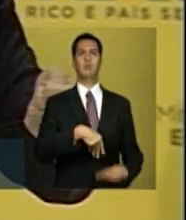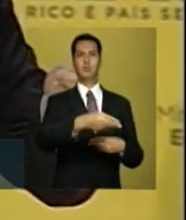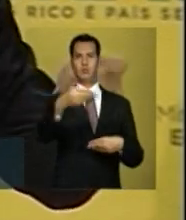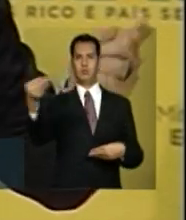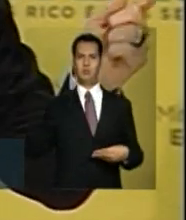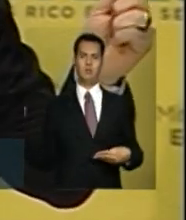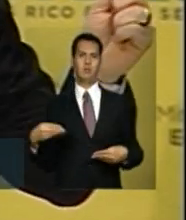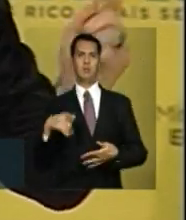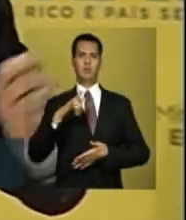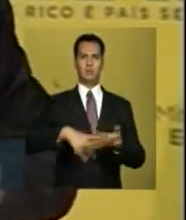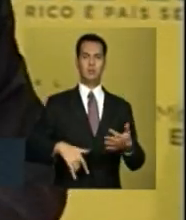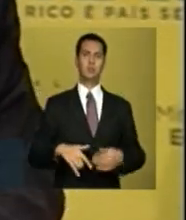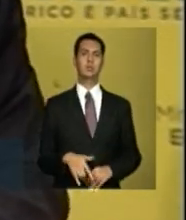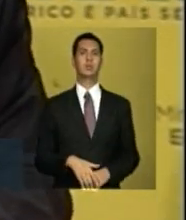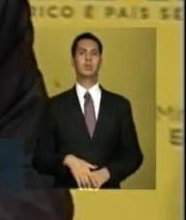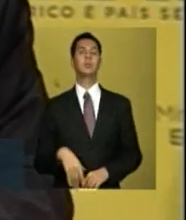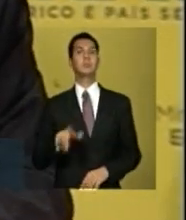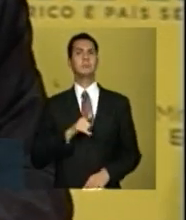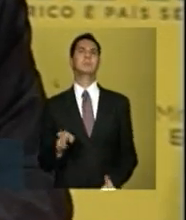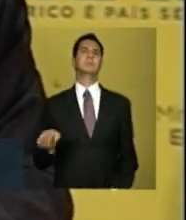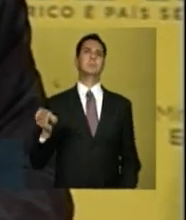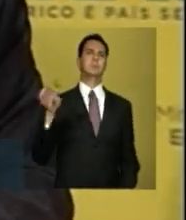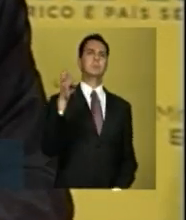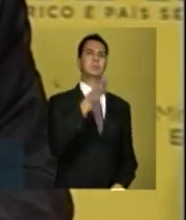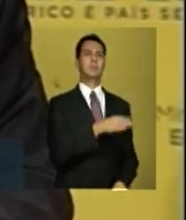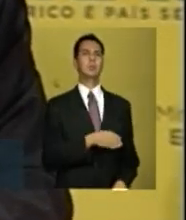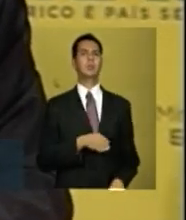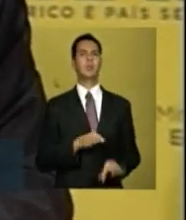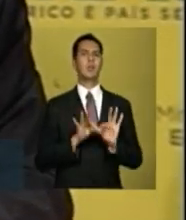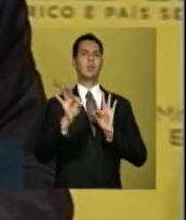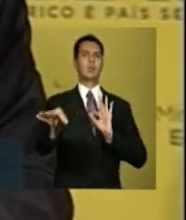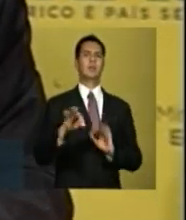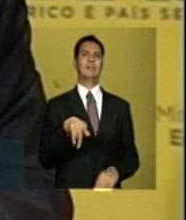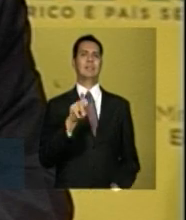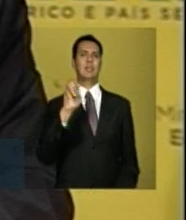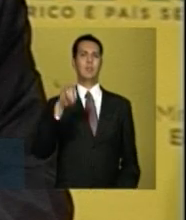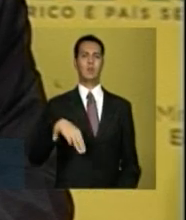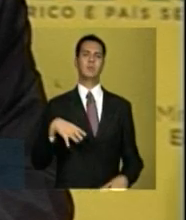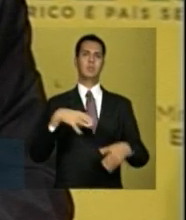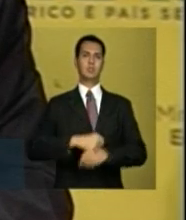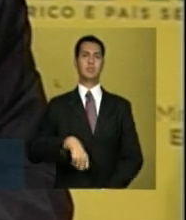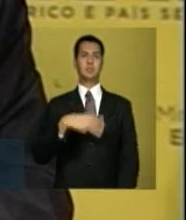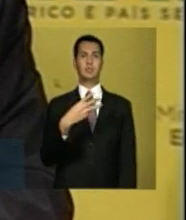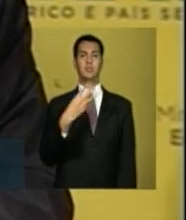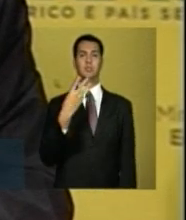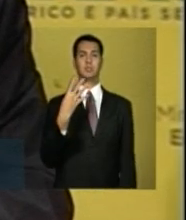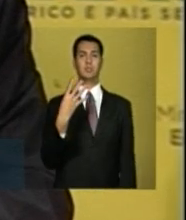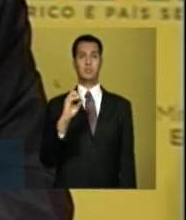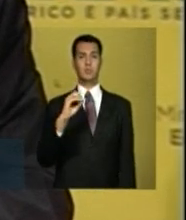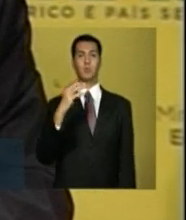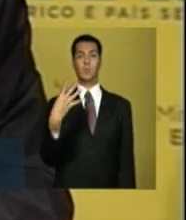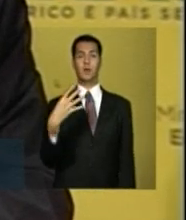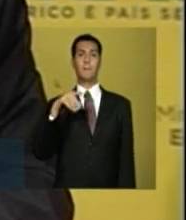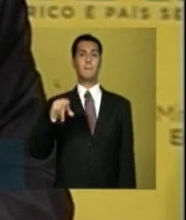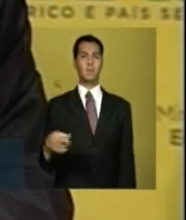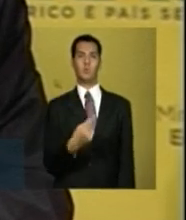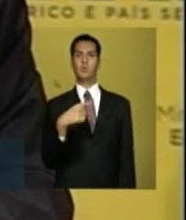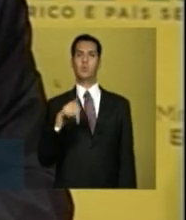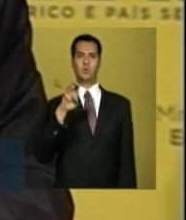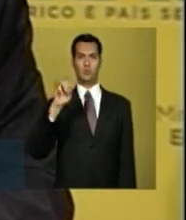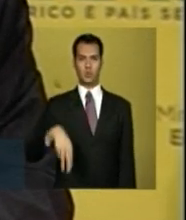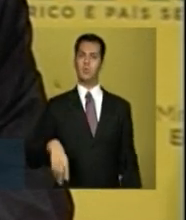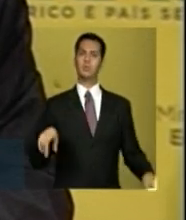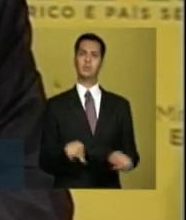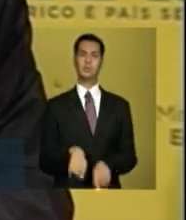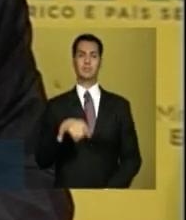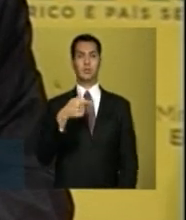levar essas provas 304.000 km percorridos 72 batalhões do exército além da